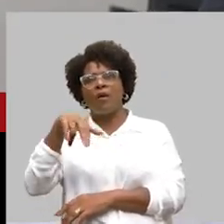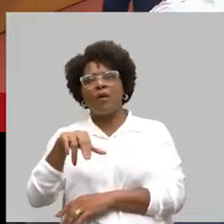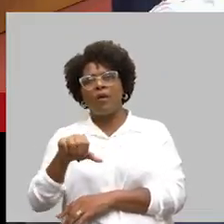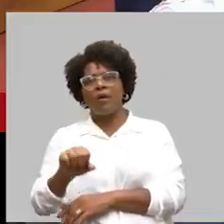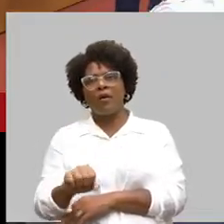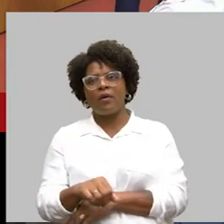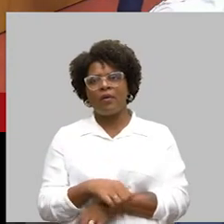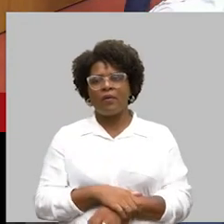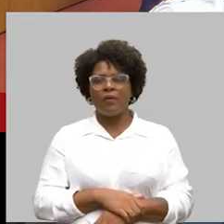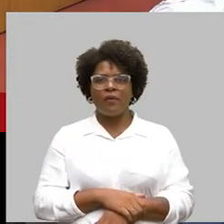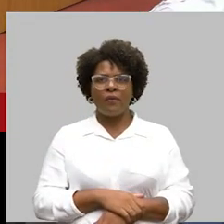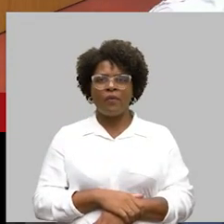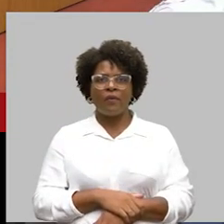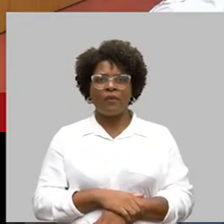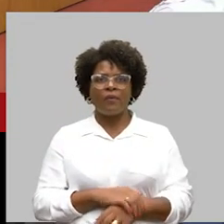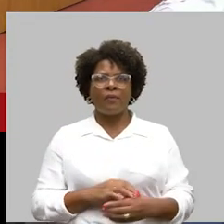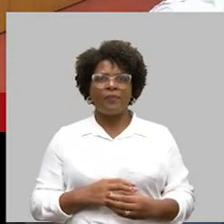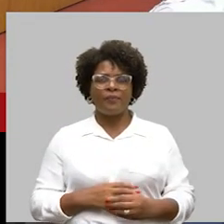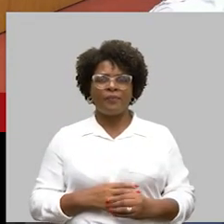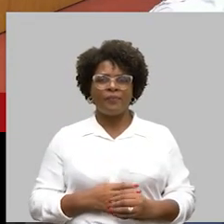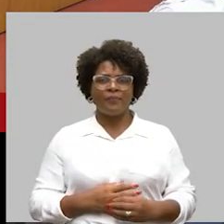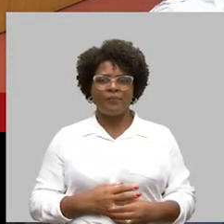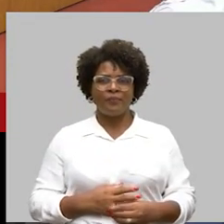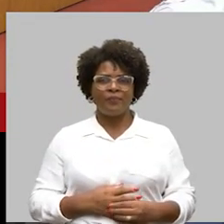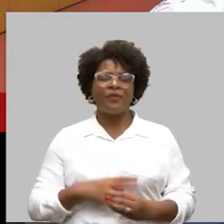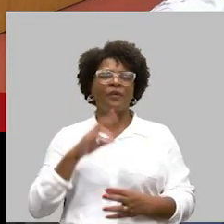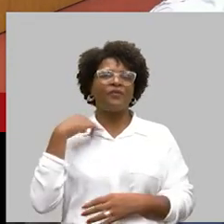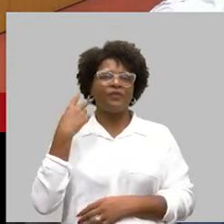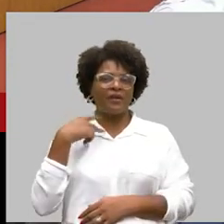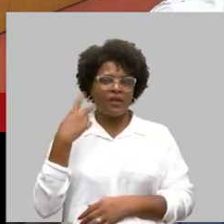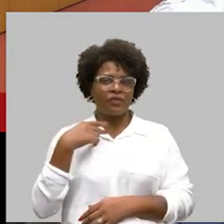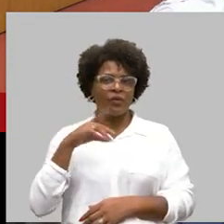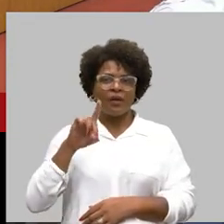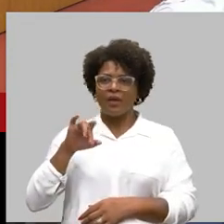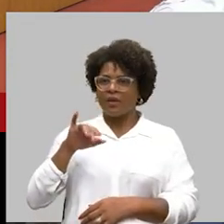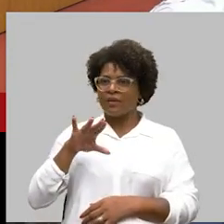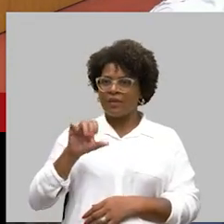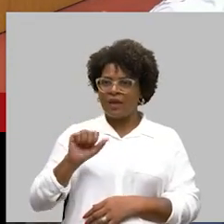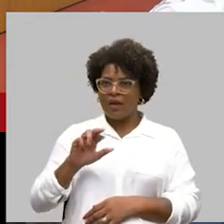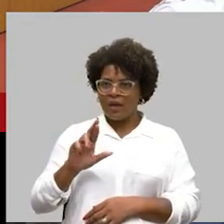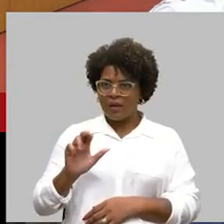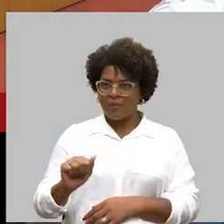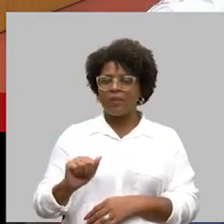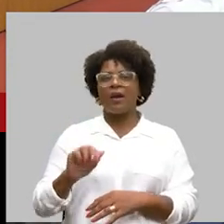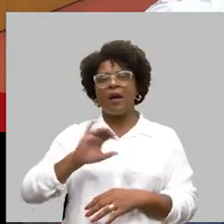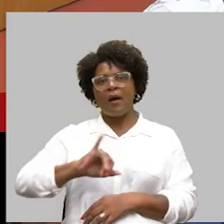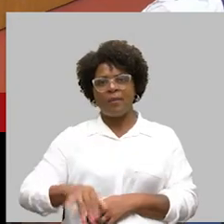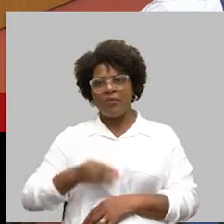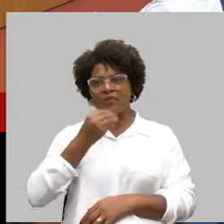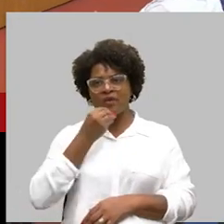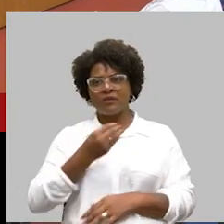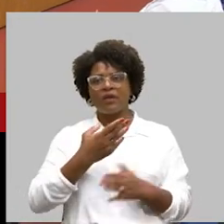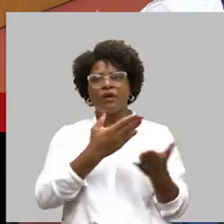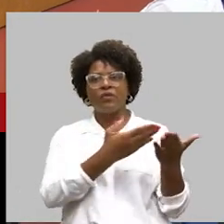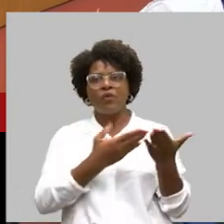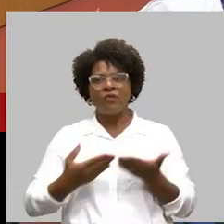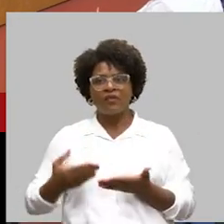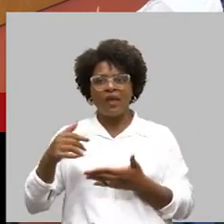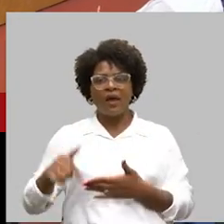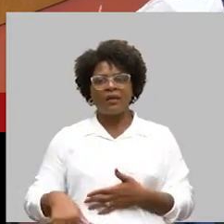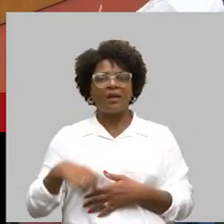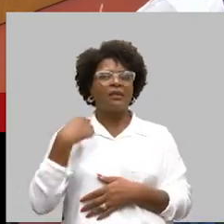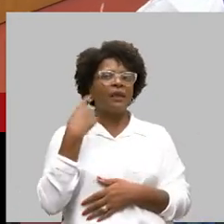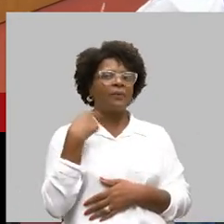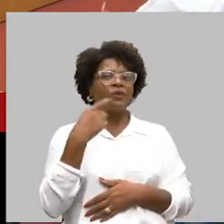Braga Câmara Municipal de São Francisco aproveitando Beatriz convidando também deputado federal Padre João e a